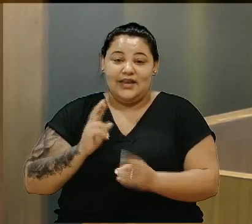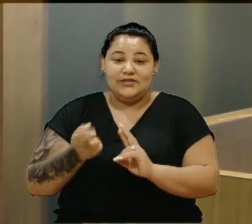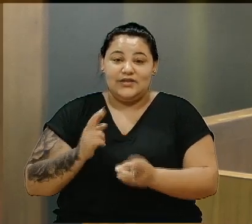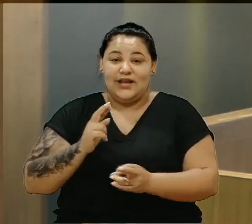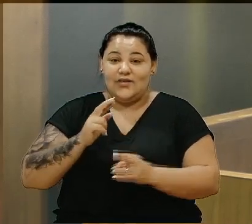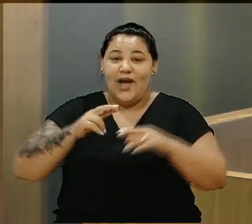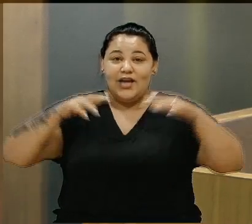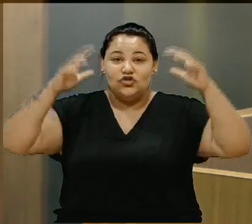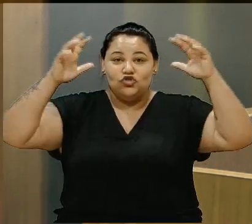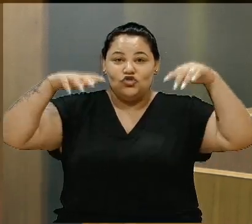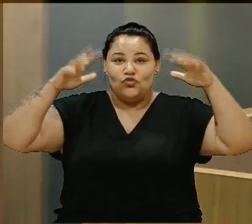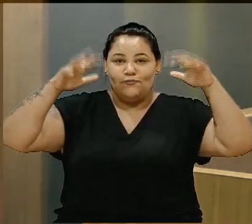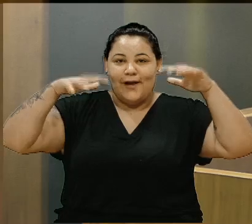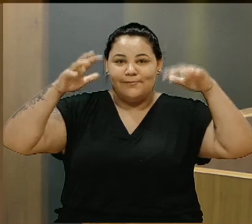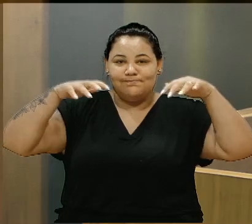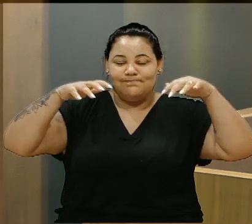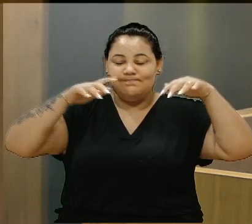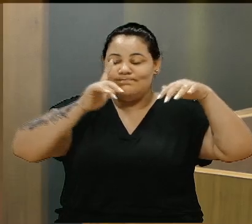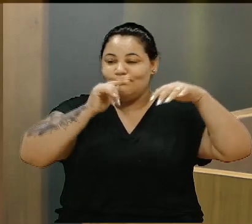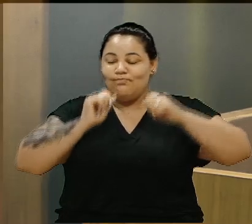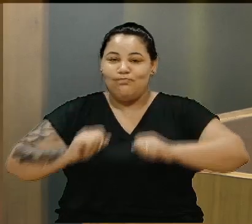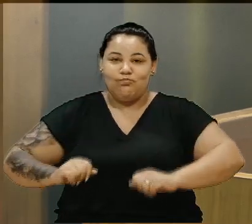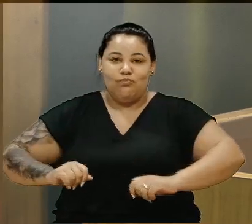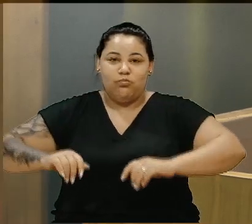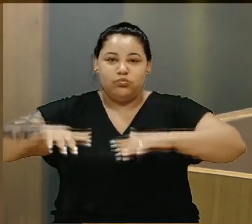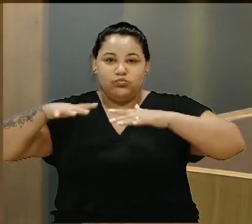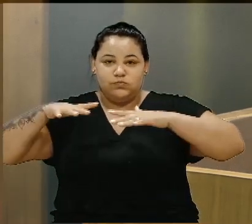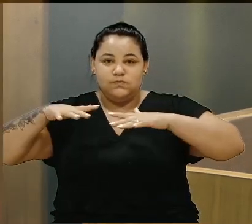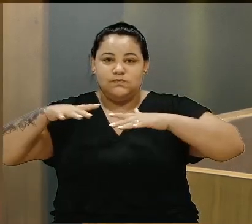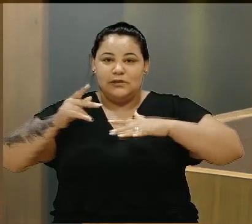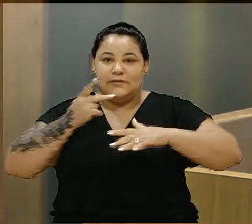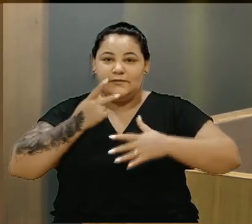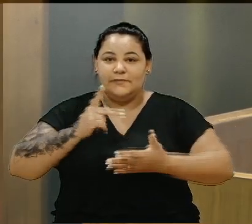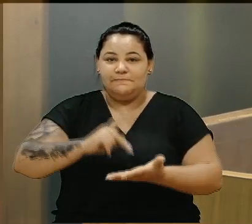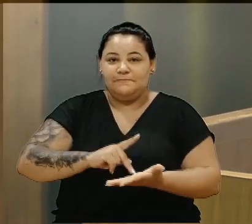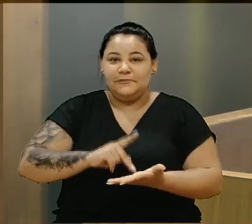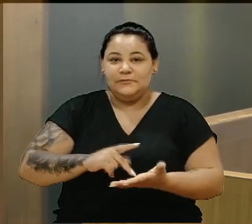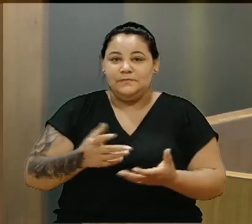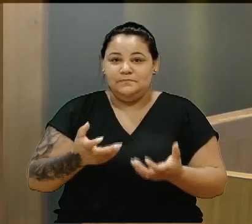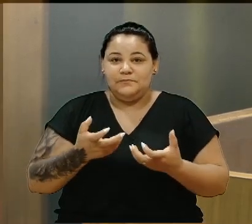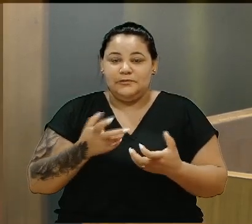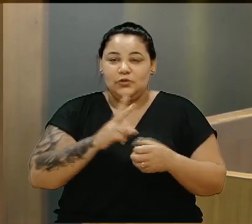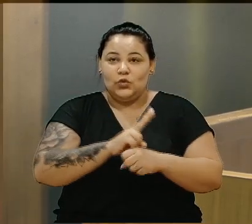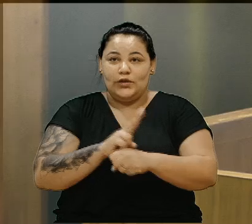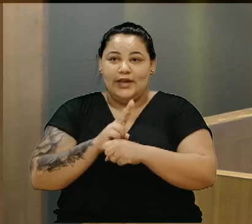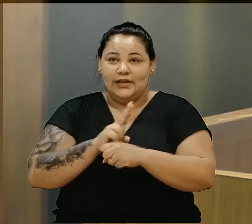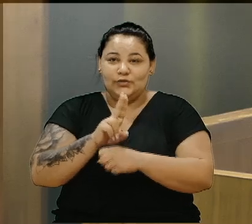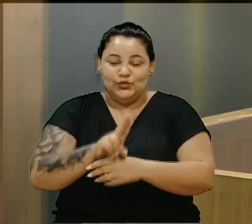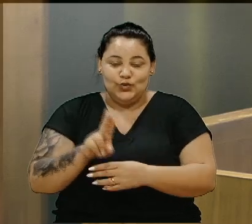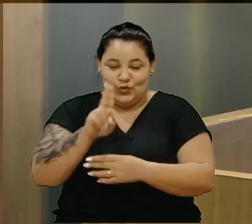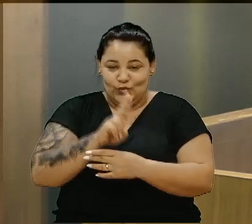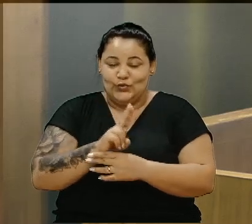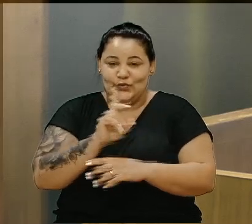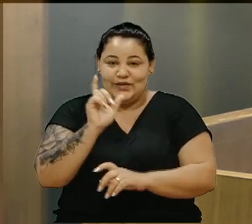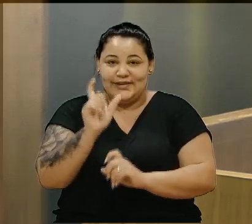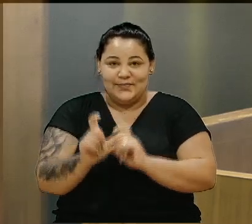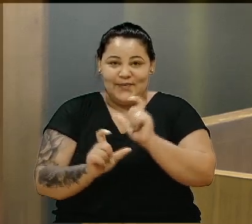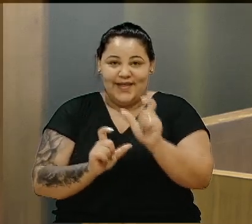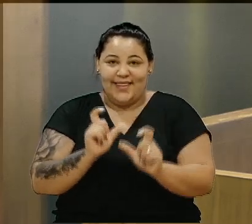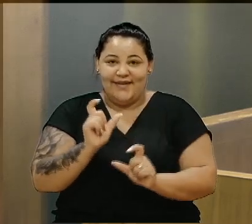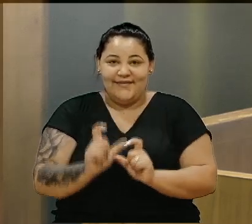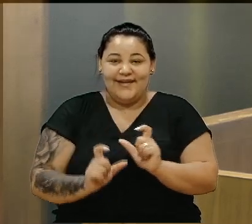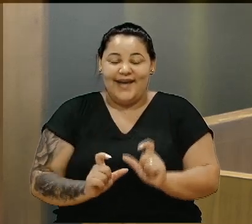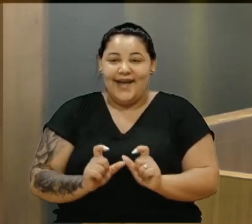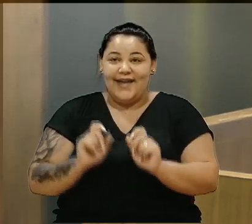enchentes. Confesso, senhora presidente, que vou tomar cuidado com o uso das palavras aqui, e os que me